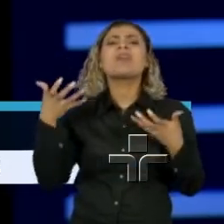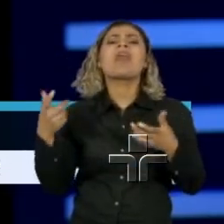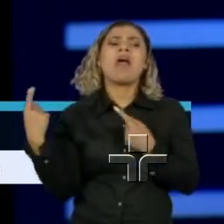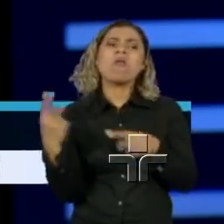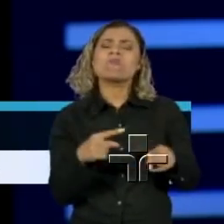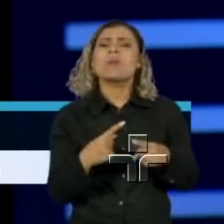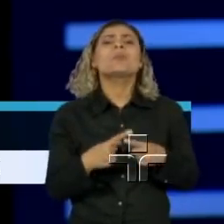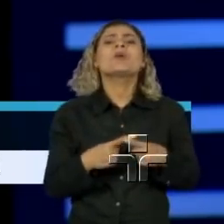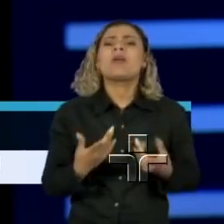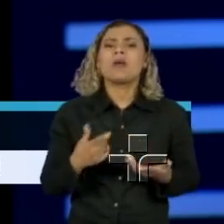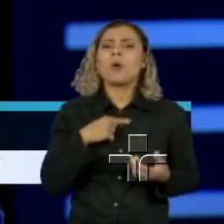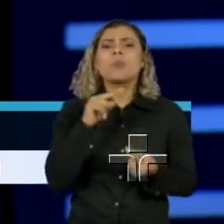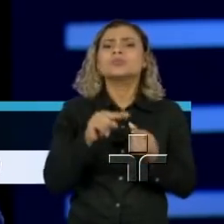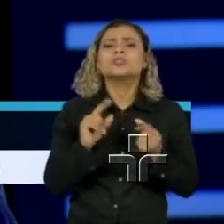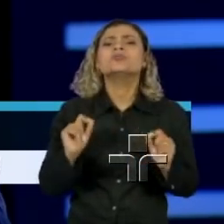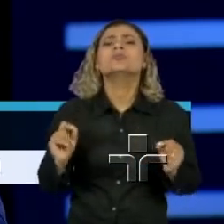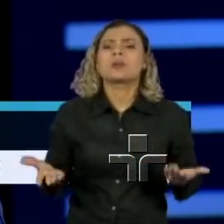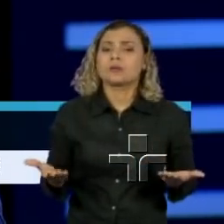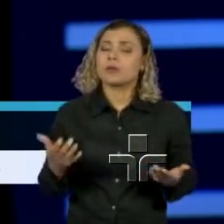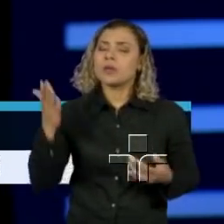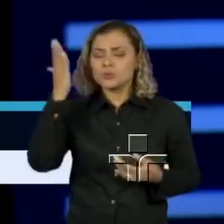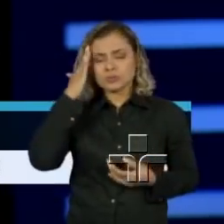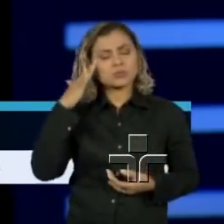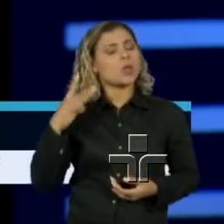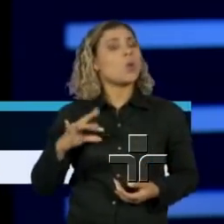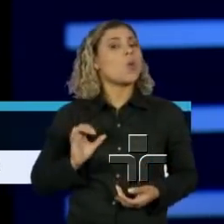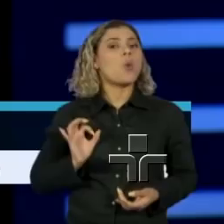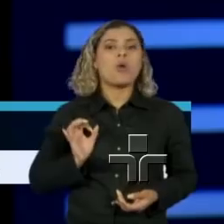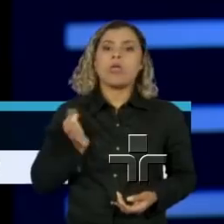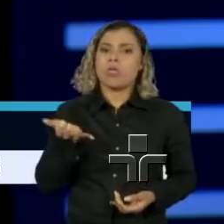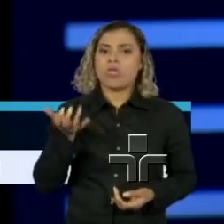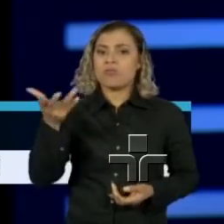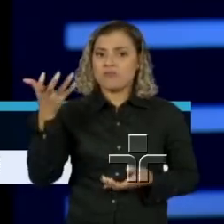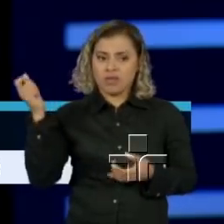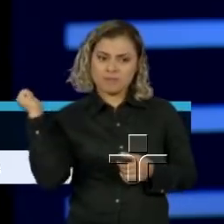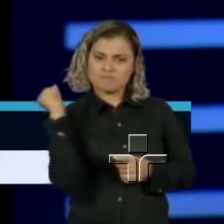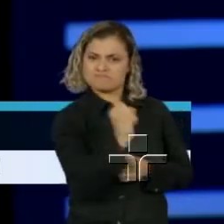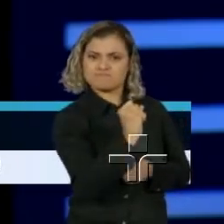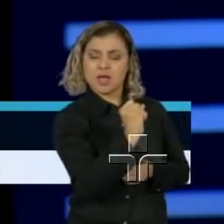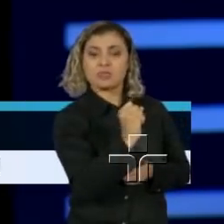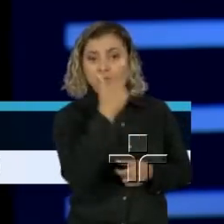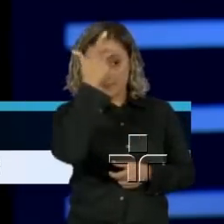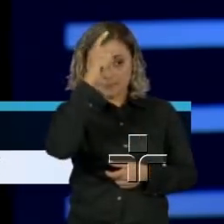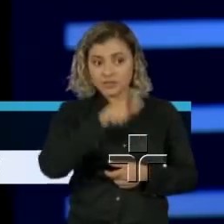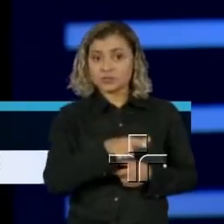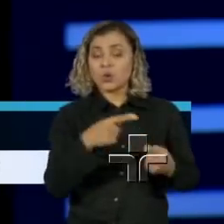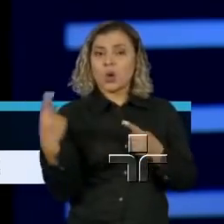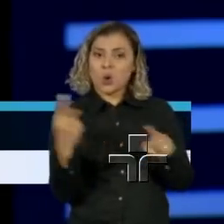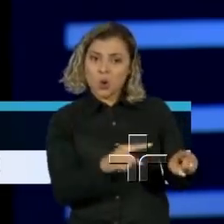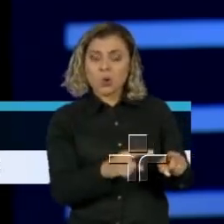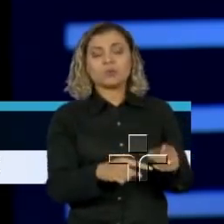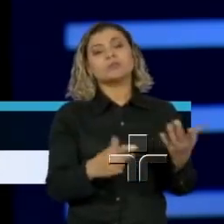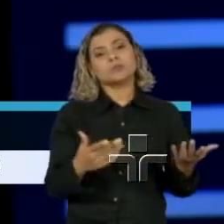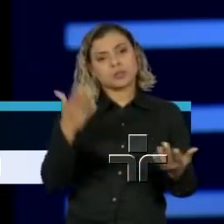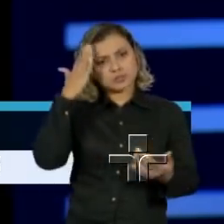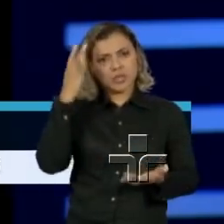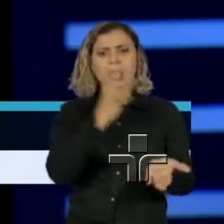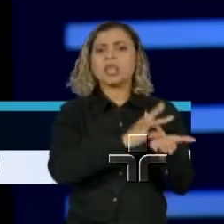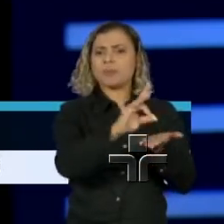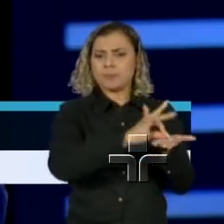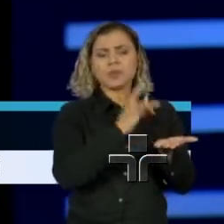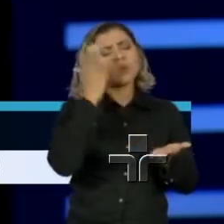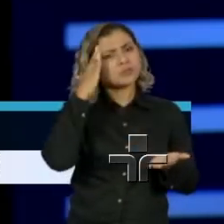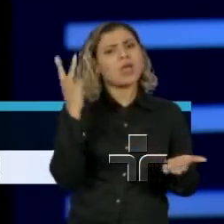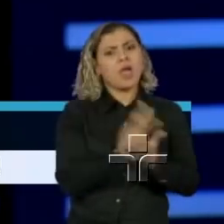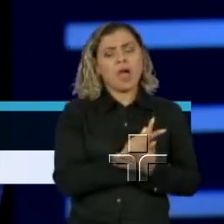você tem de ter um objetivo. Eu sei que é uma coisa horrível falar que você vai assassinar um sujeito opositor, um inimigo do seu país,